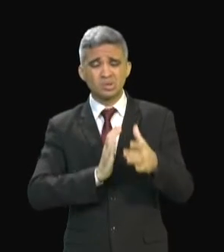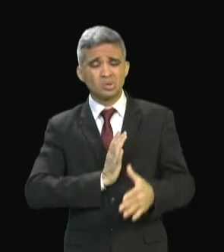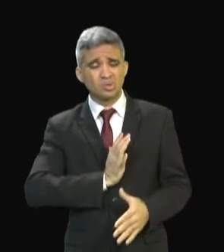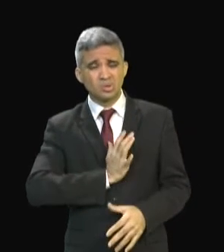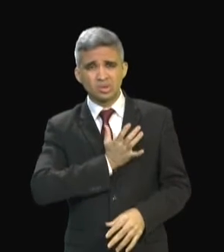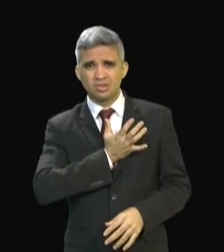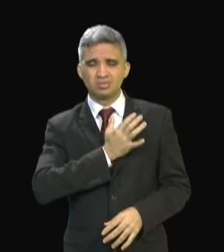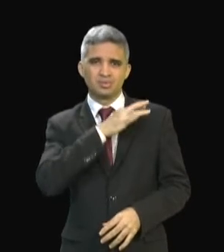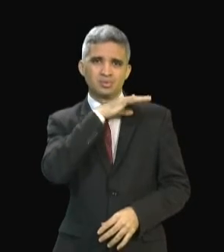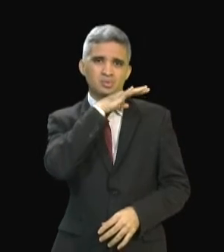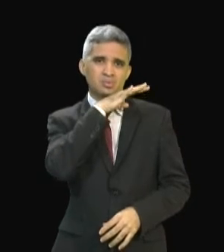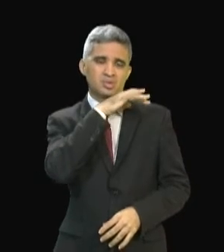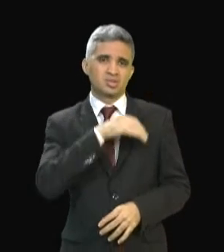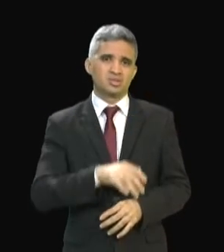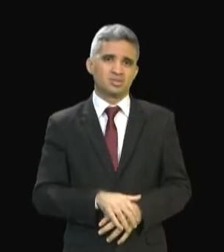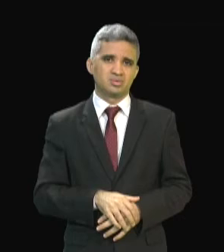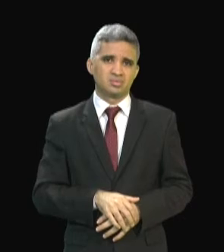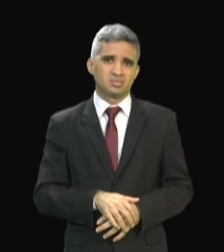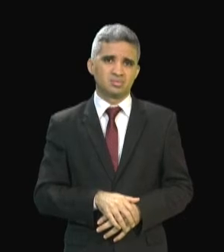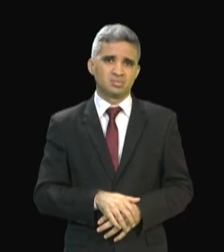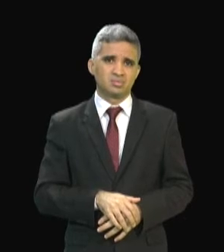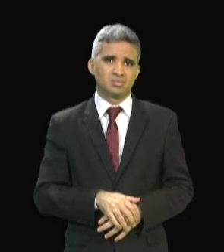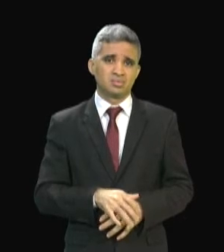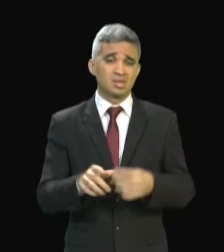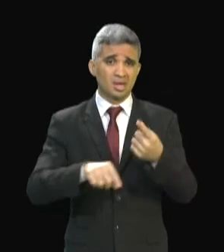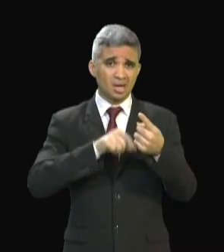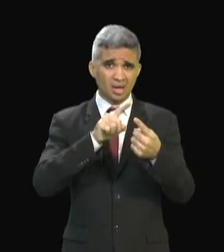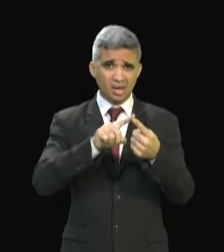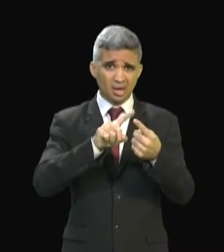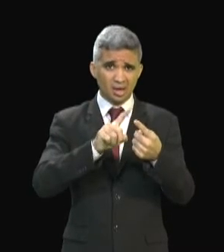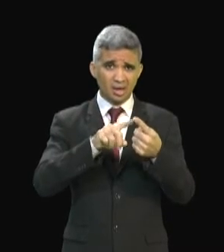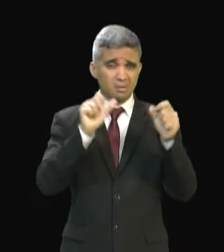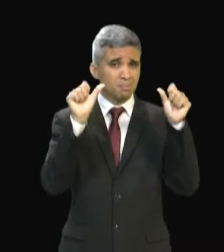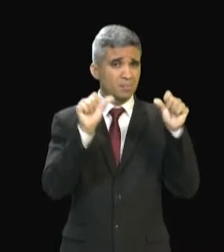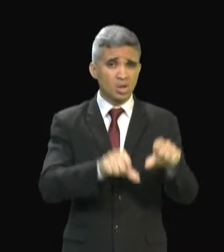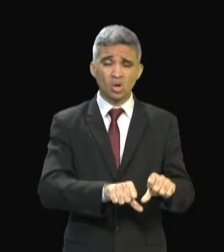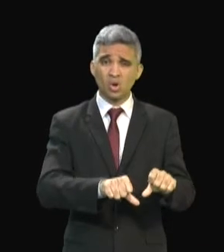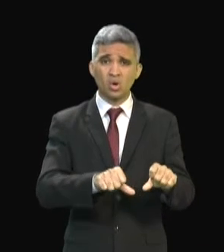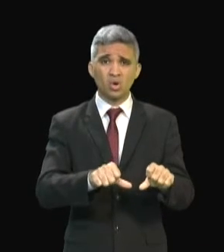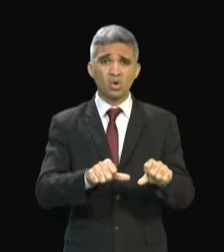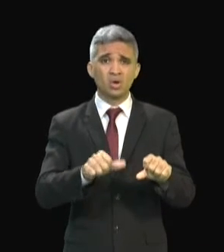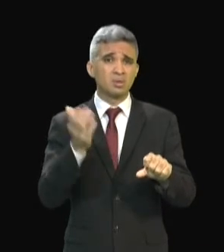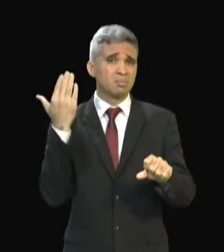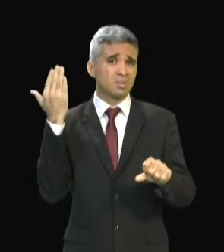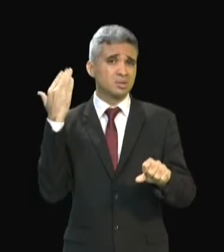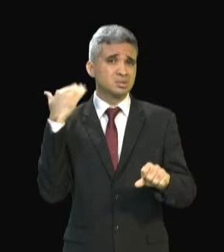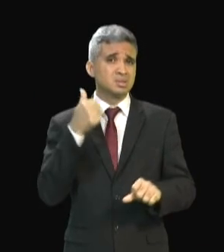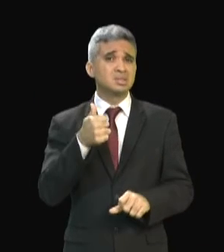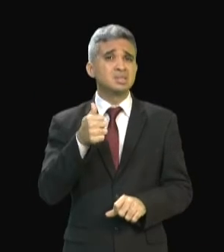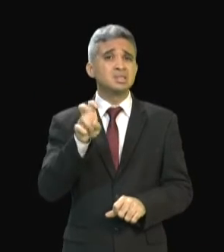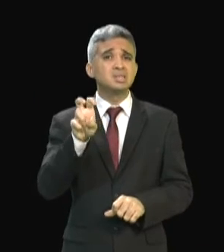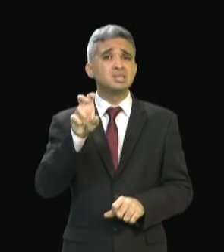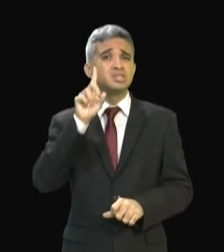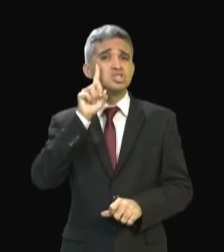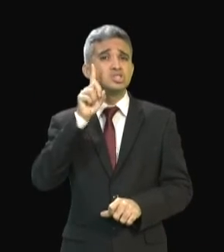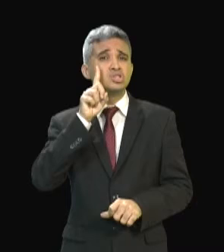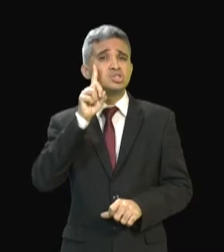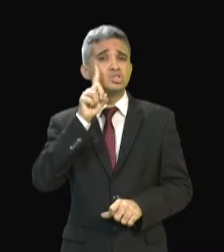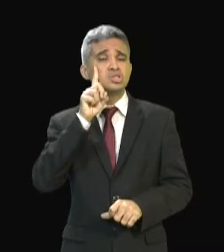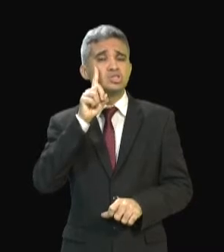funcionar, gerando transtornos para toda uma região. Então, presta um serviço de má qualidade, um